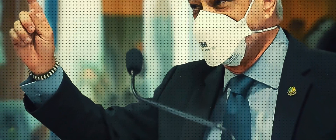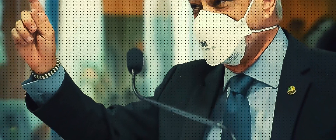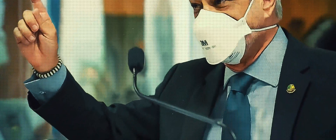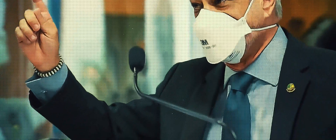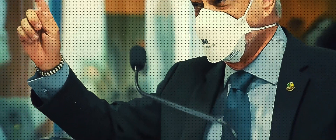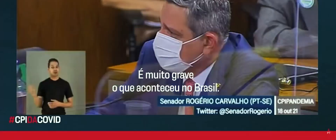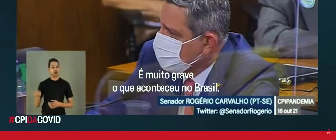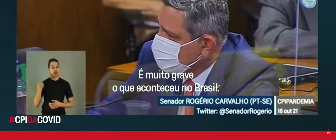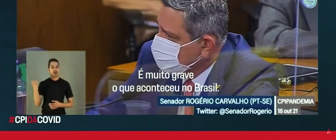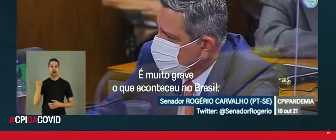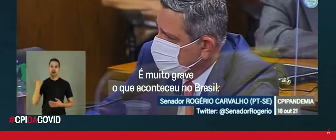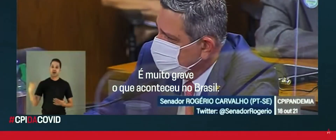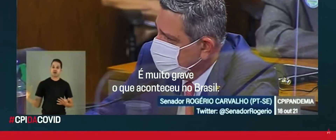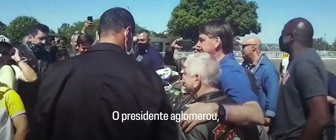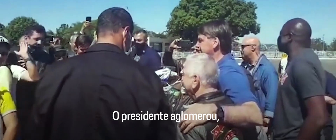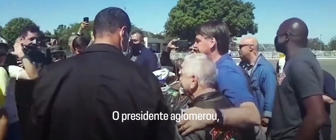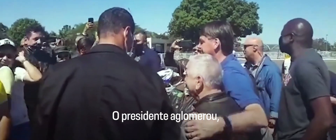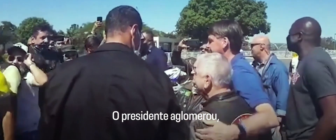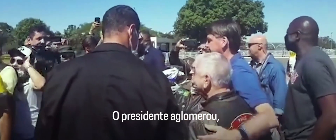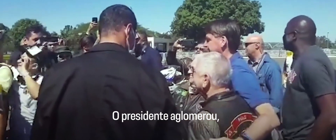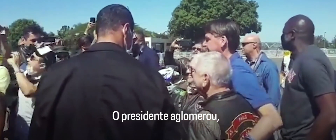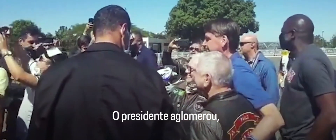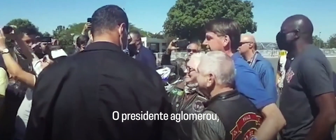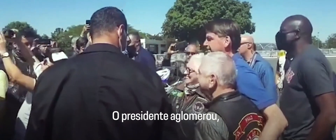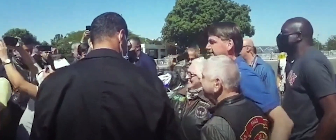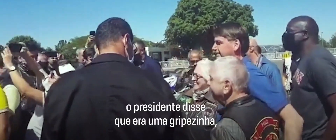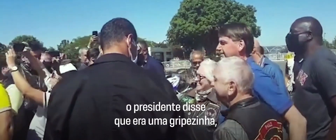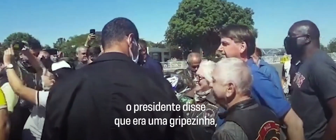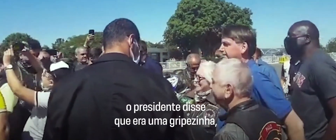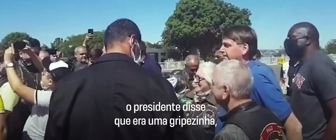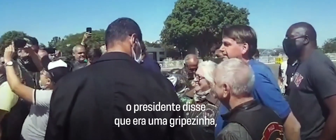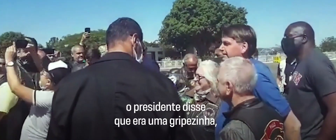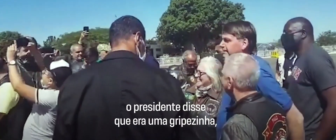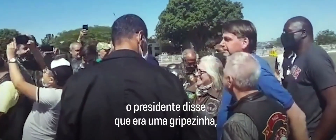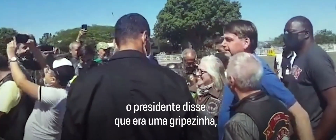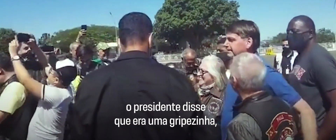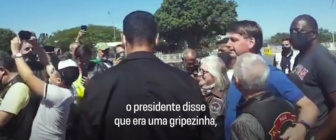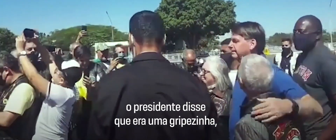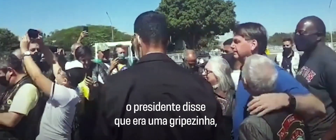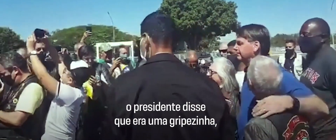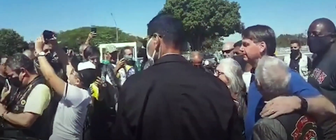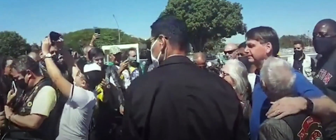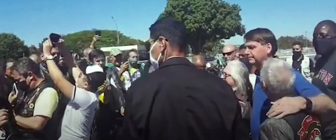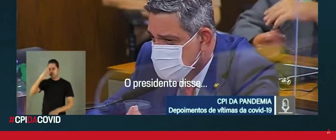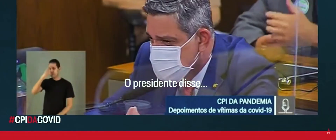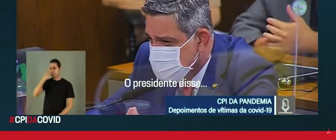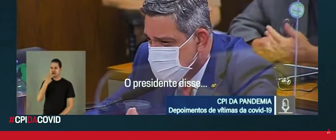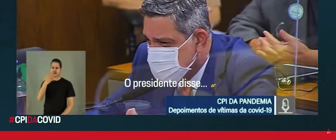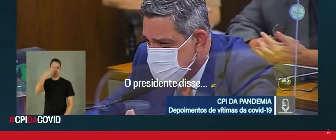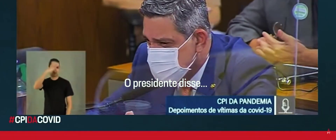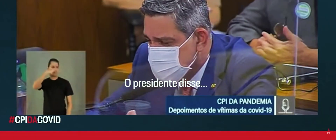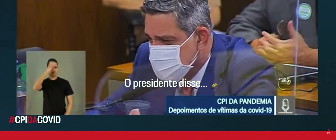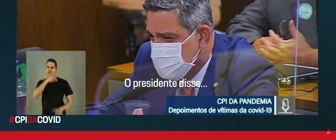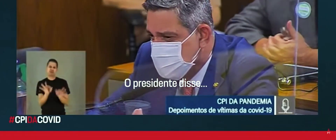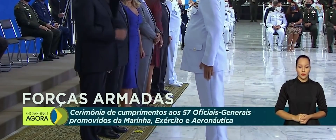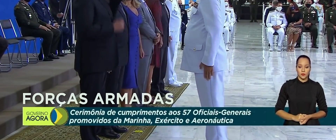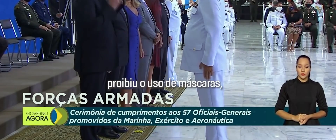muito grave o que aconteceu no Brasil. O presidente aglomerou, o presidente disse que era uma gripezinha, o